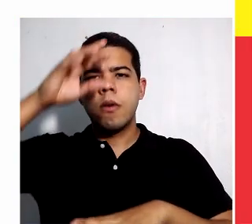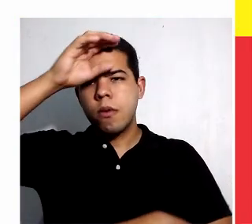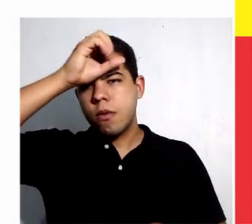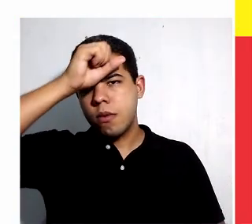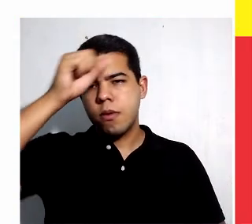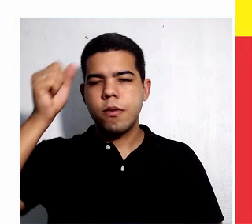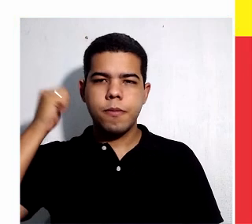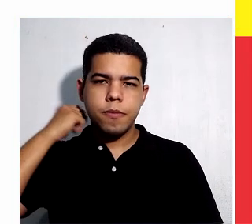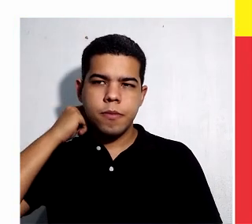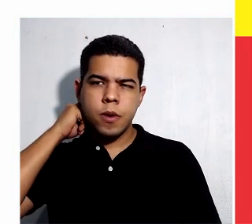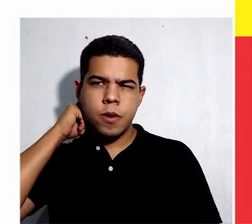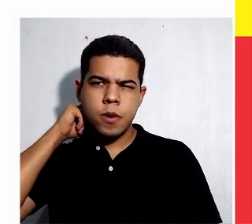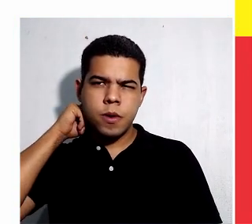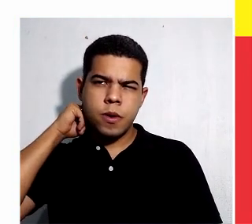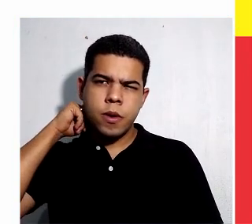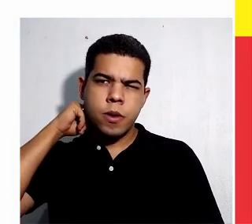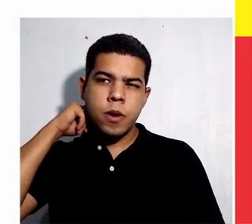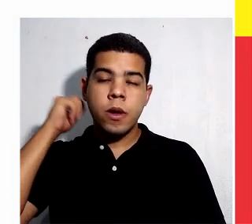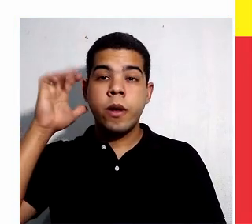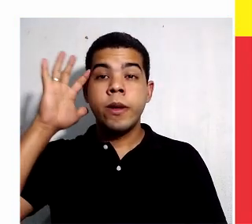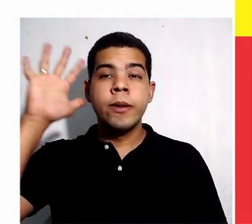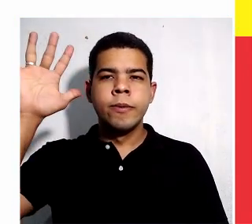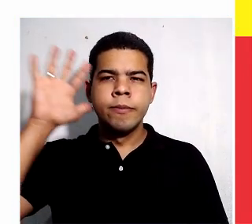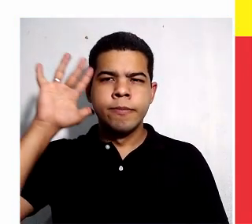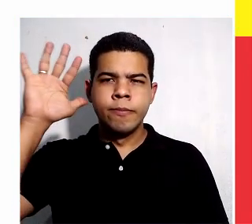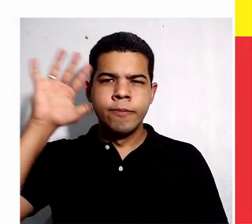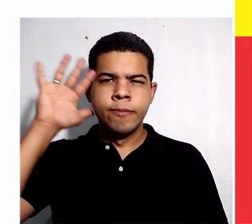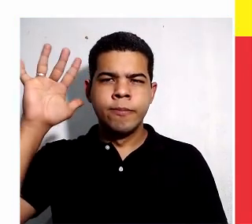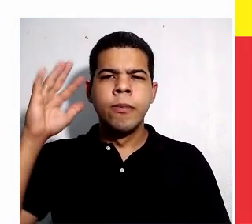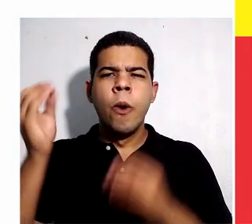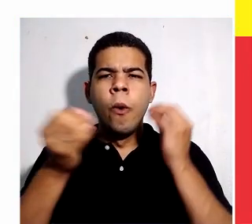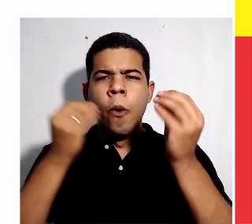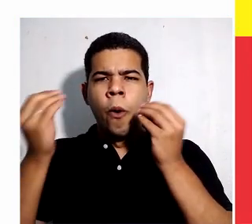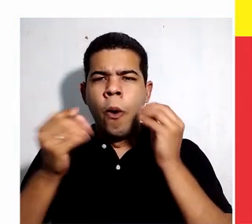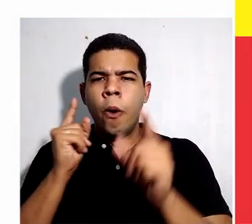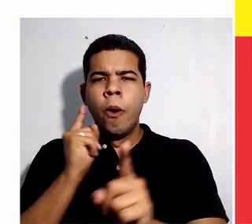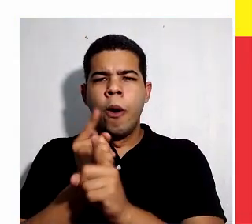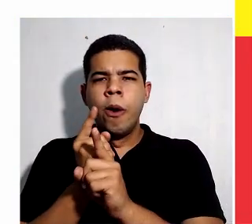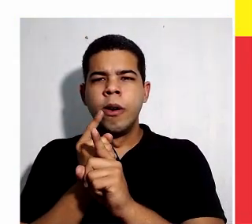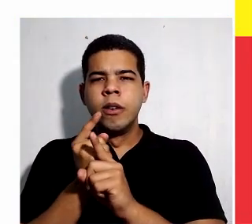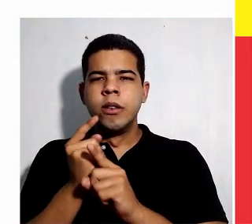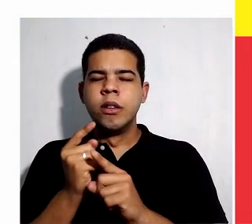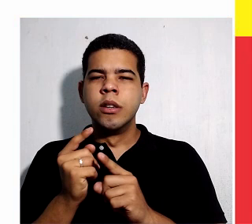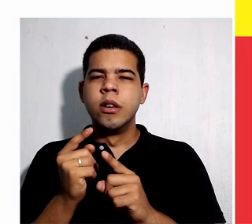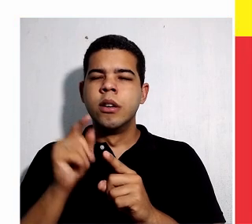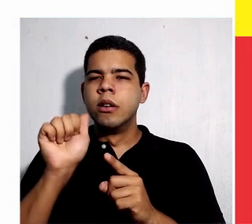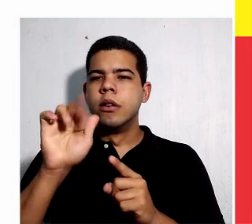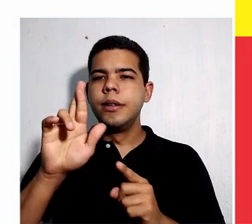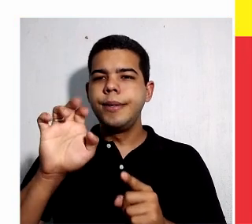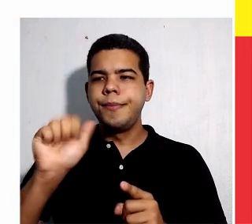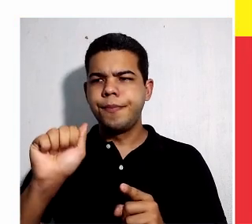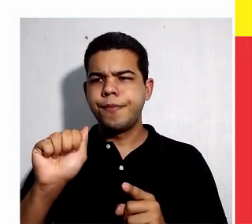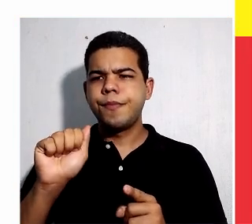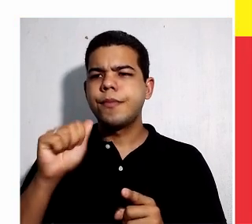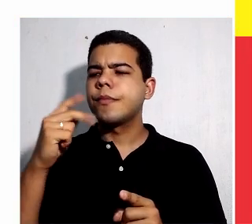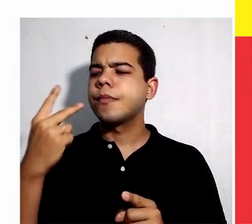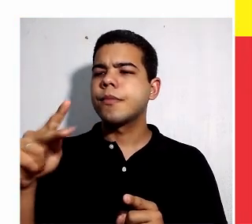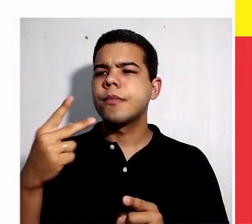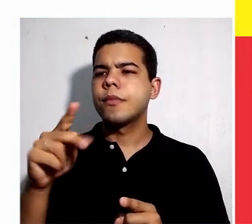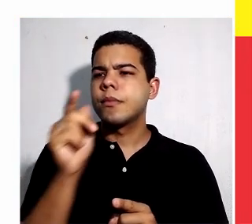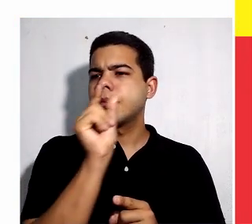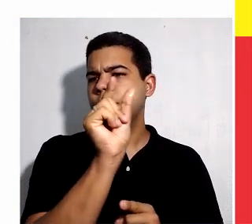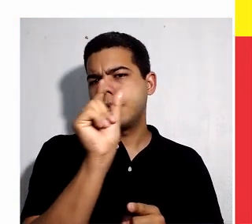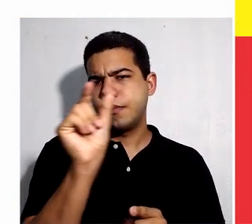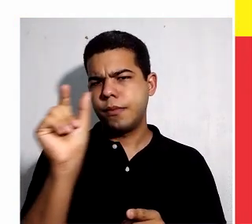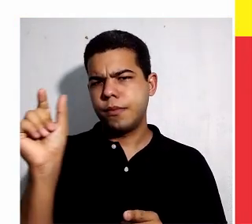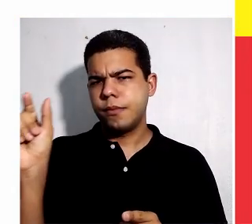5 em 5, de 10 em 10. Imagine, como é que nós podemos encontrar a área